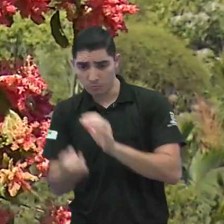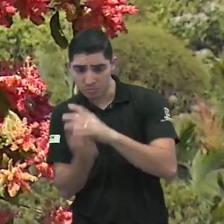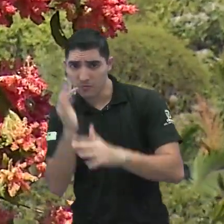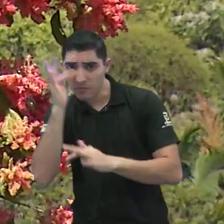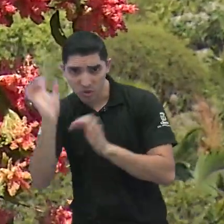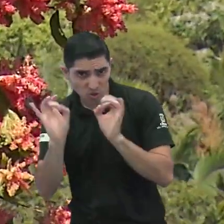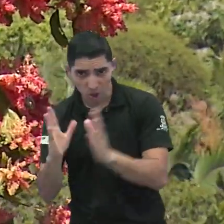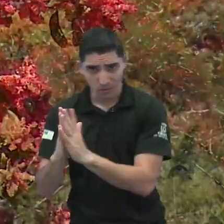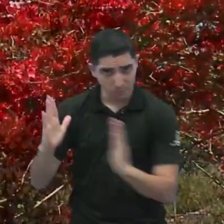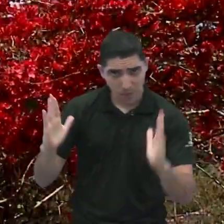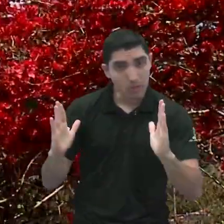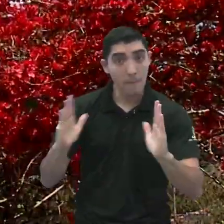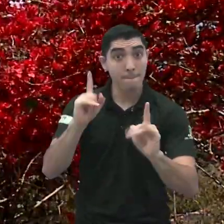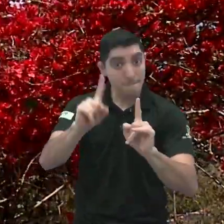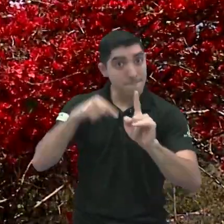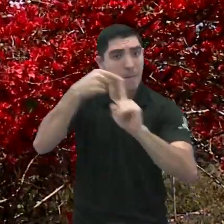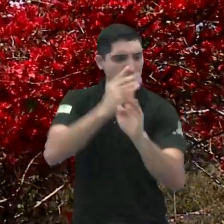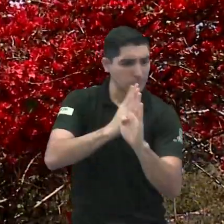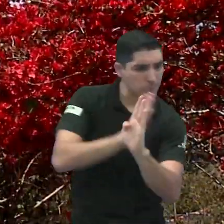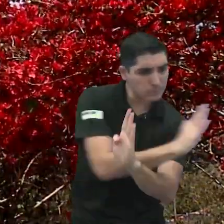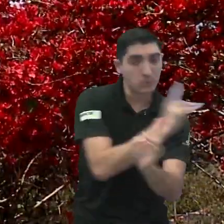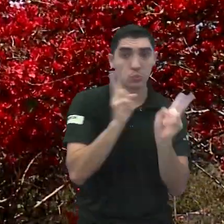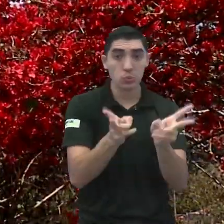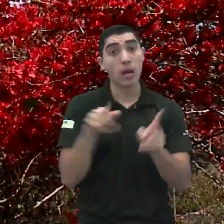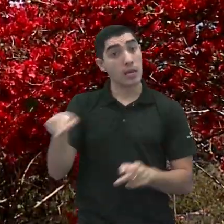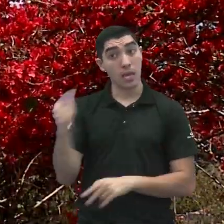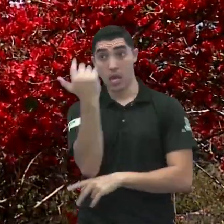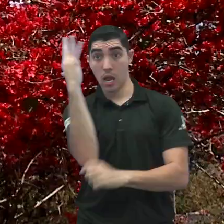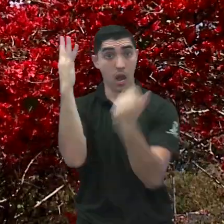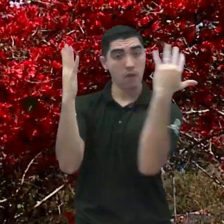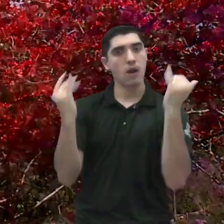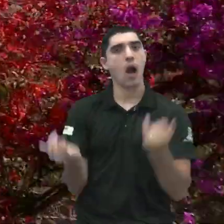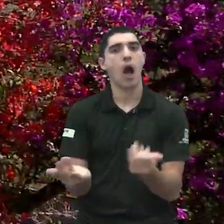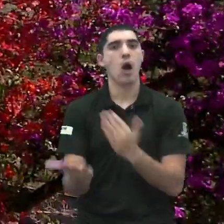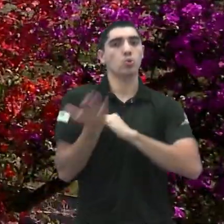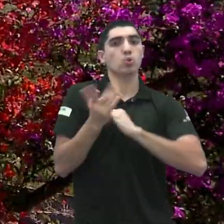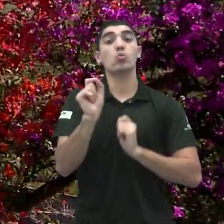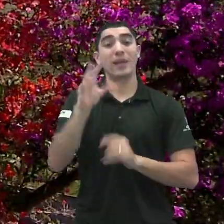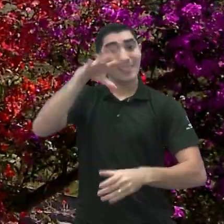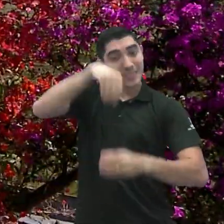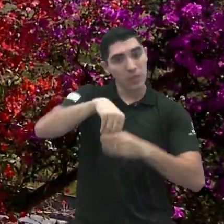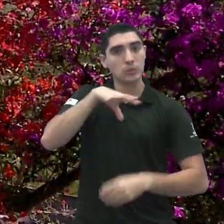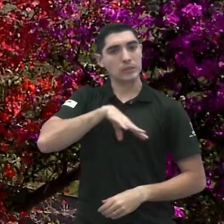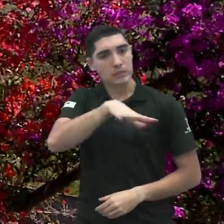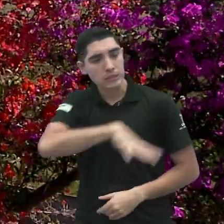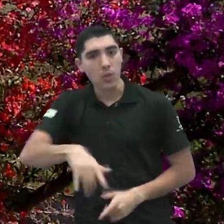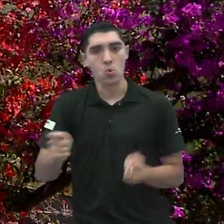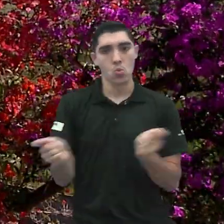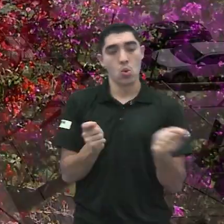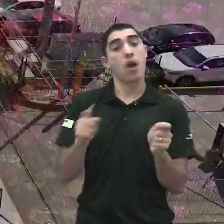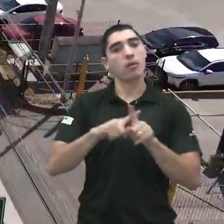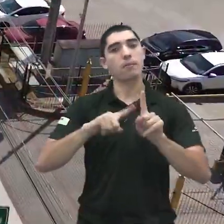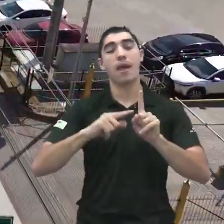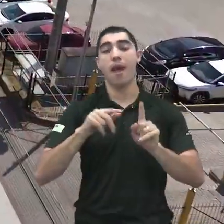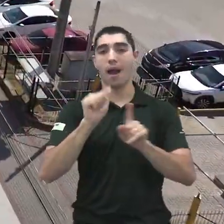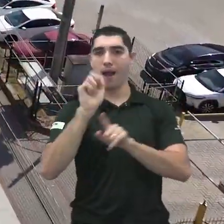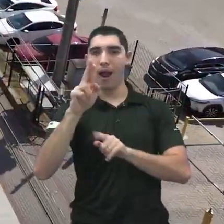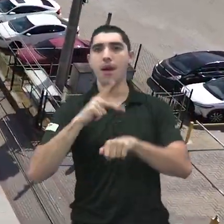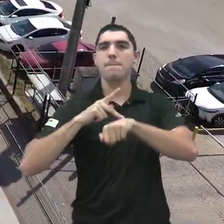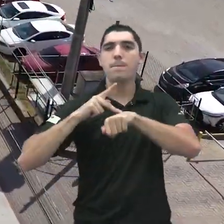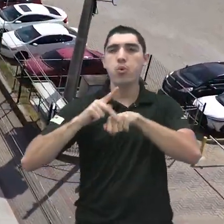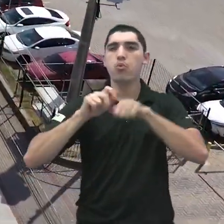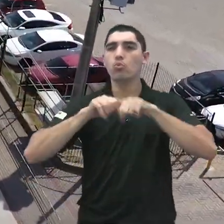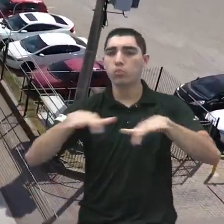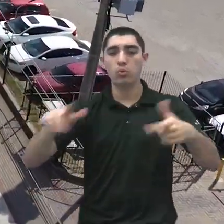do que embelezar a paisagem, as árvores e flores desempenham um papel fundamental no equilíbrio dos ecossistemas urbanos, contribuem para